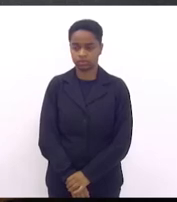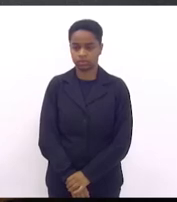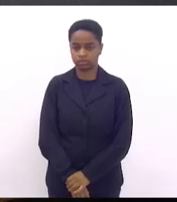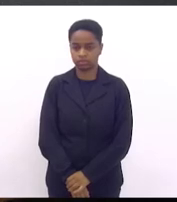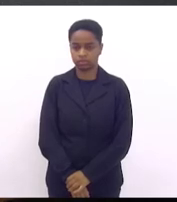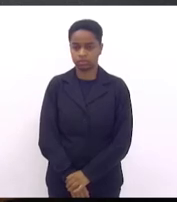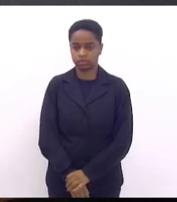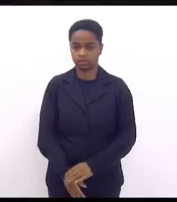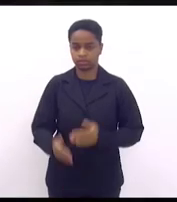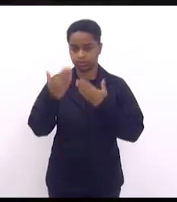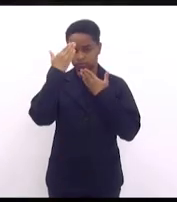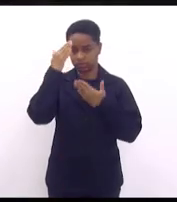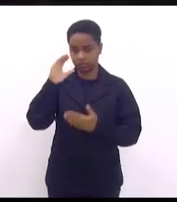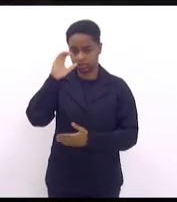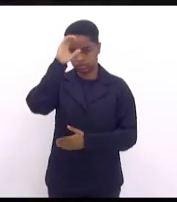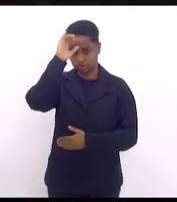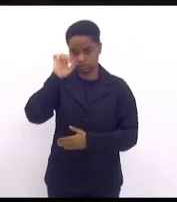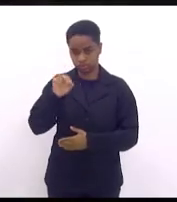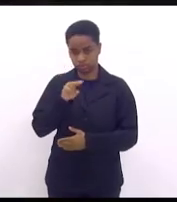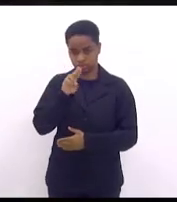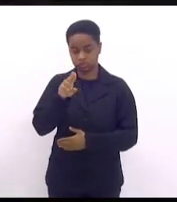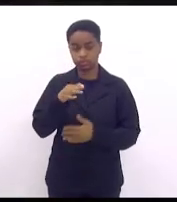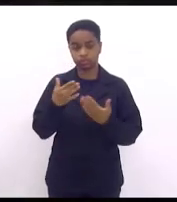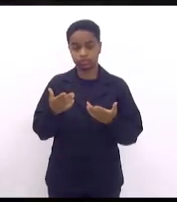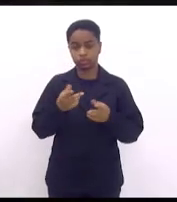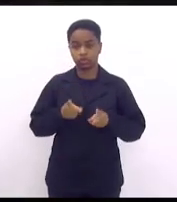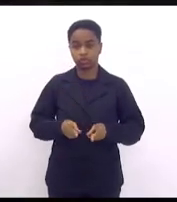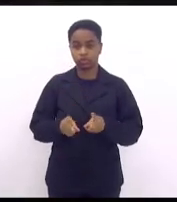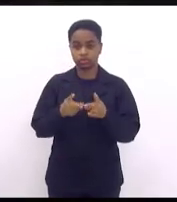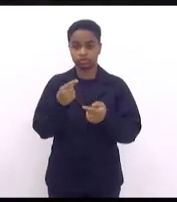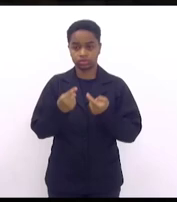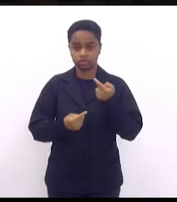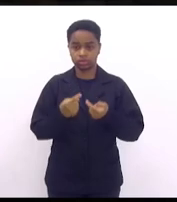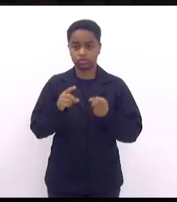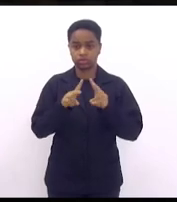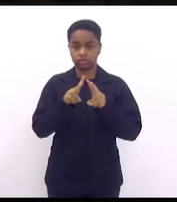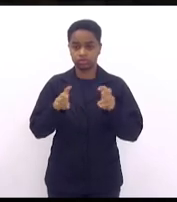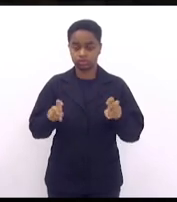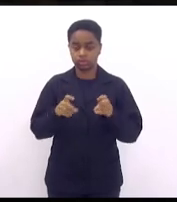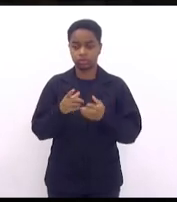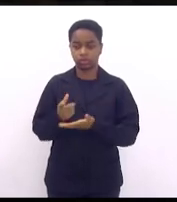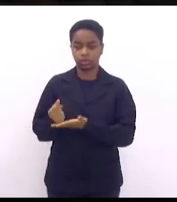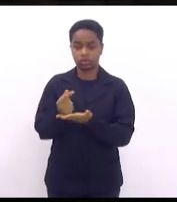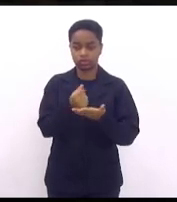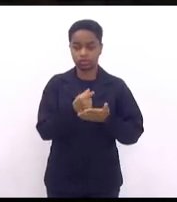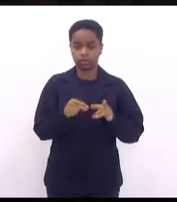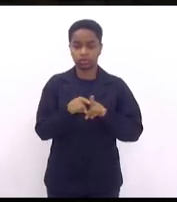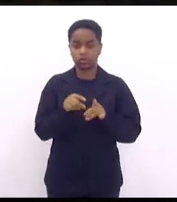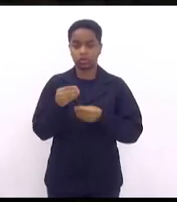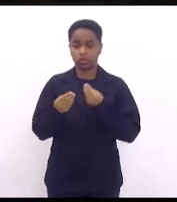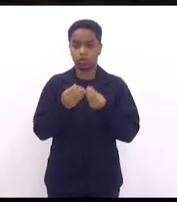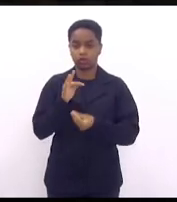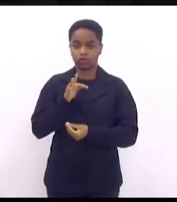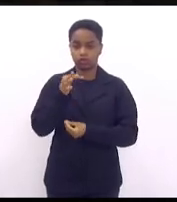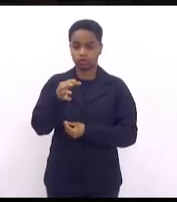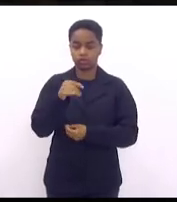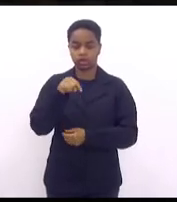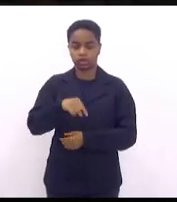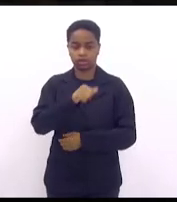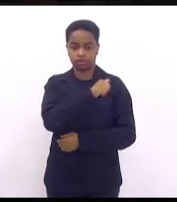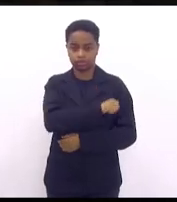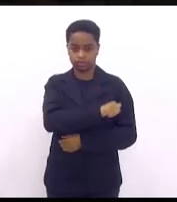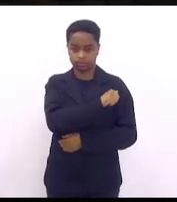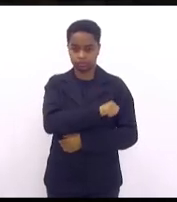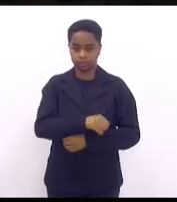Obrigado, tia Ju. Bom, continuando o nosso debate sobre as ferramentas orçamentárias, sobre o futuro do Estado do Rio de